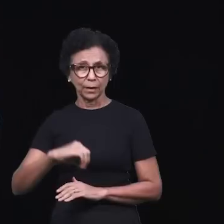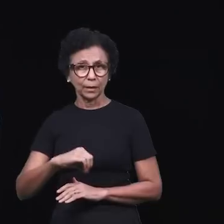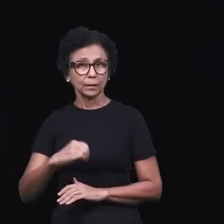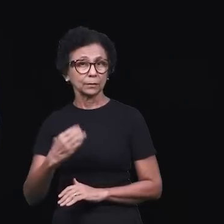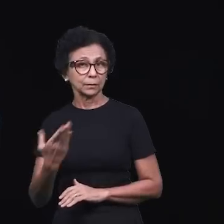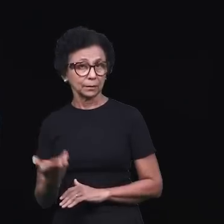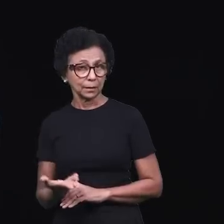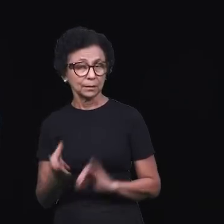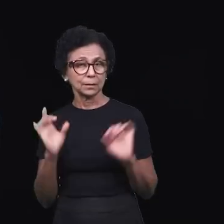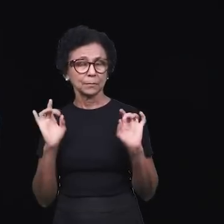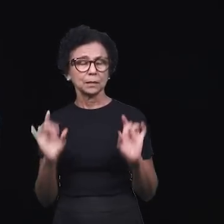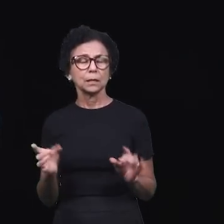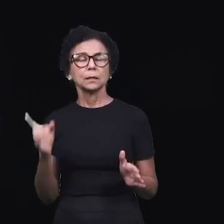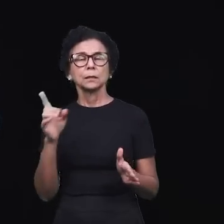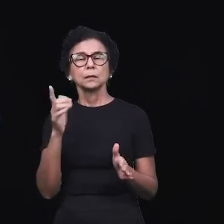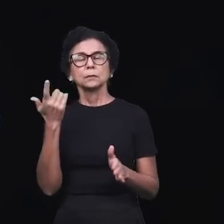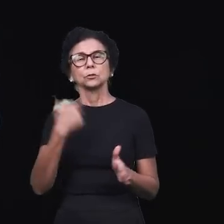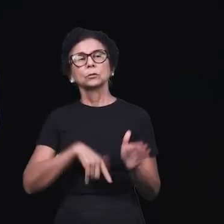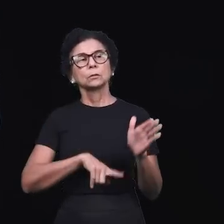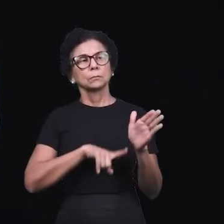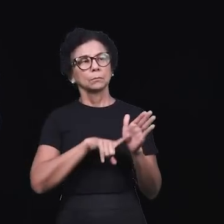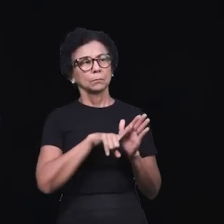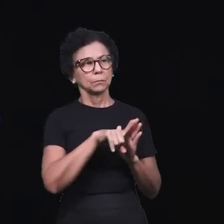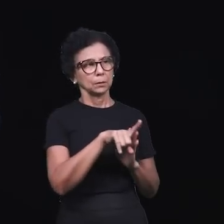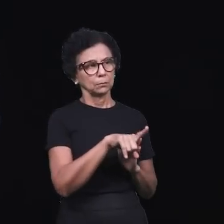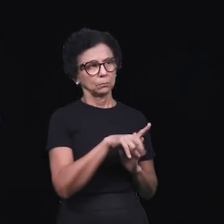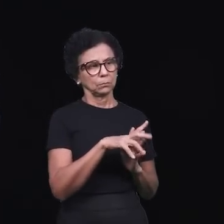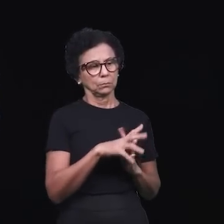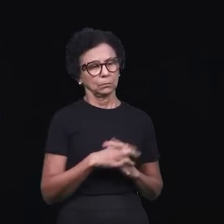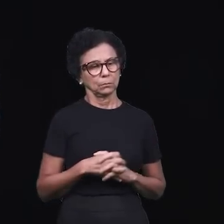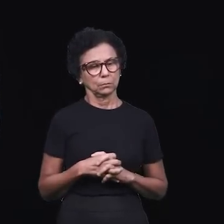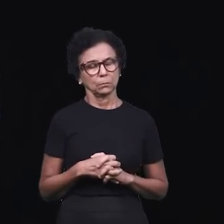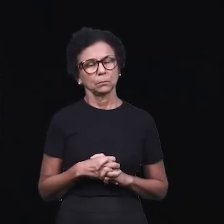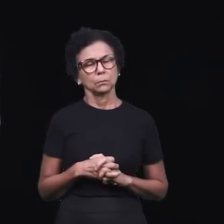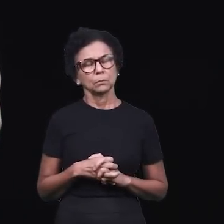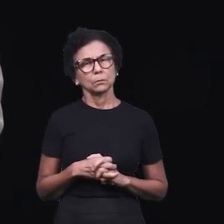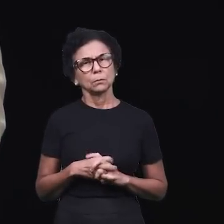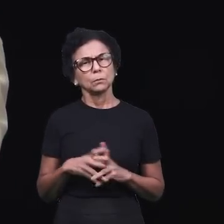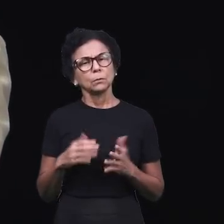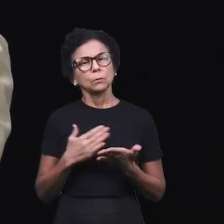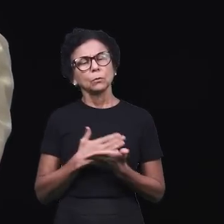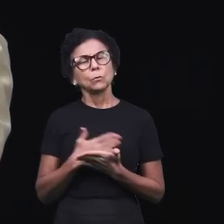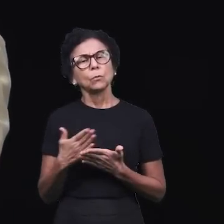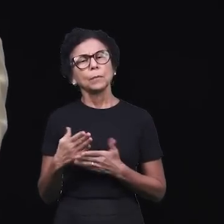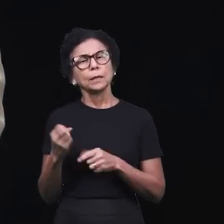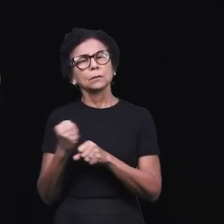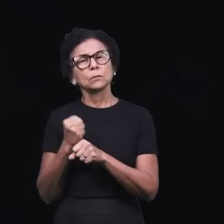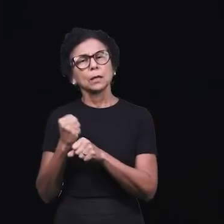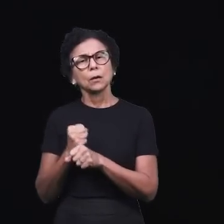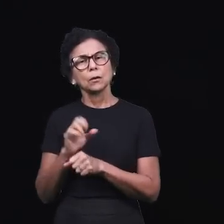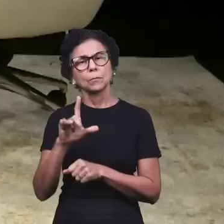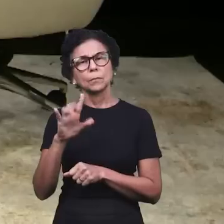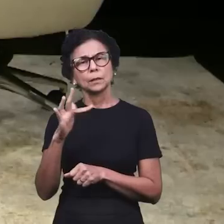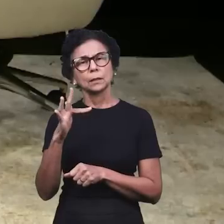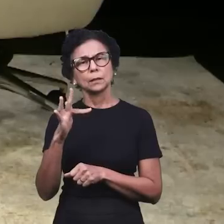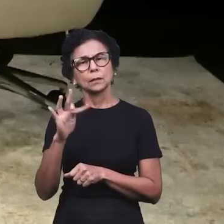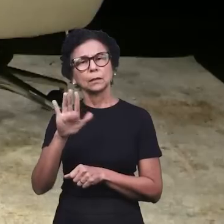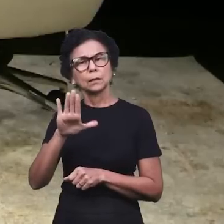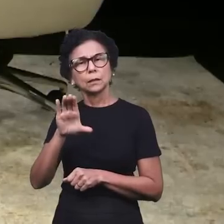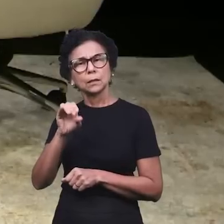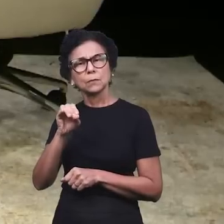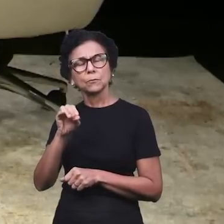senhor, como foi o início da obra ali na Flórida? Ali na Flórida nós